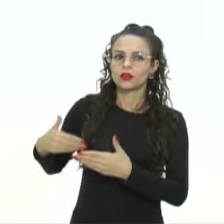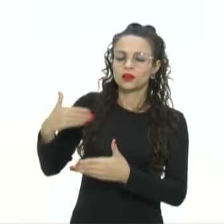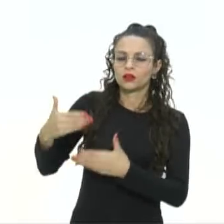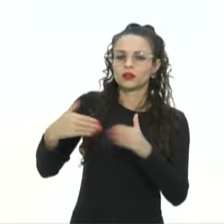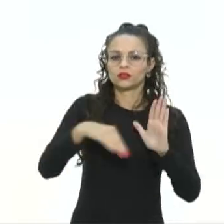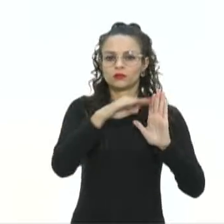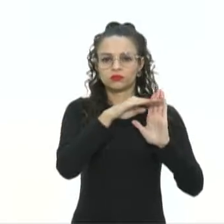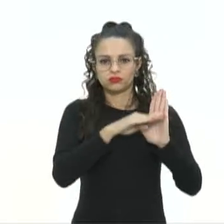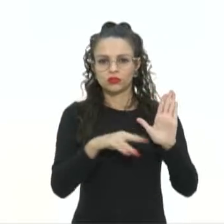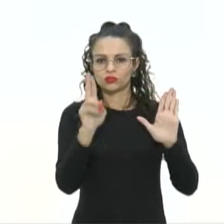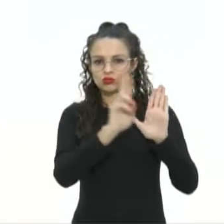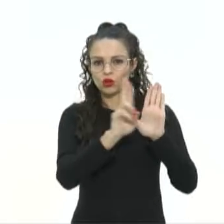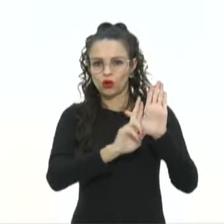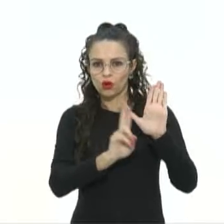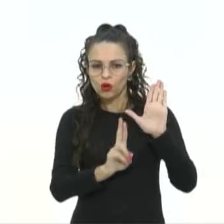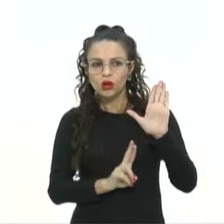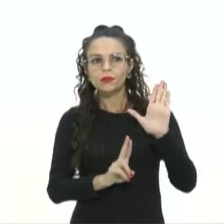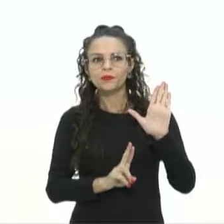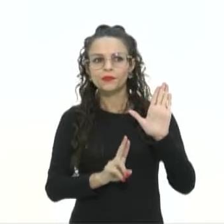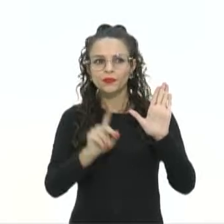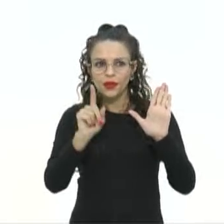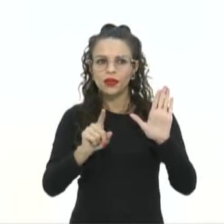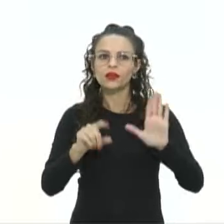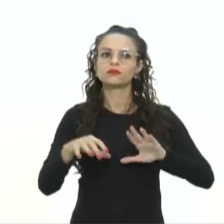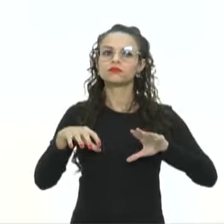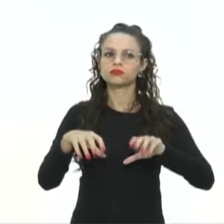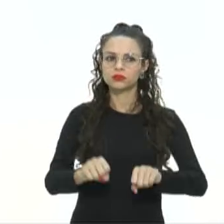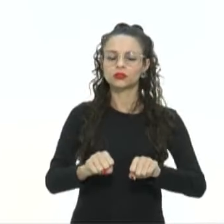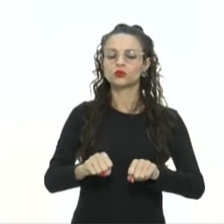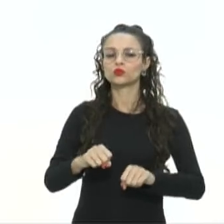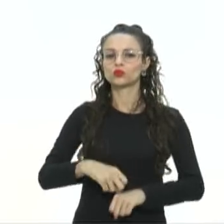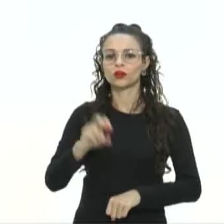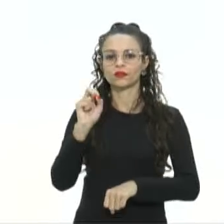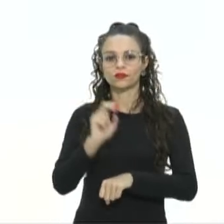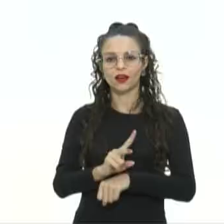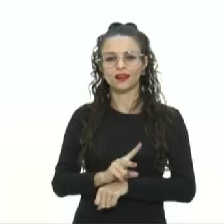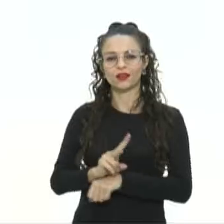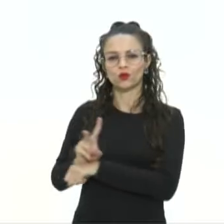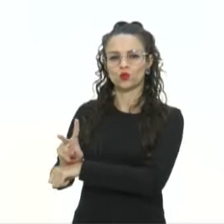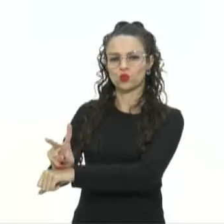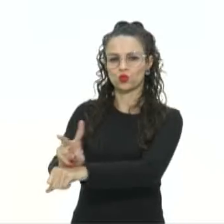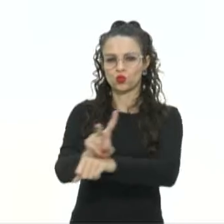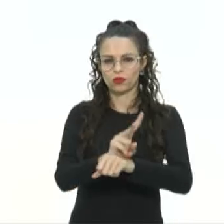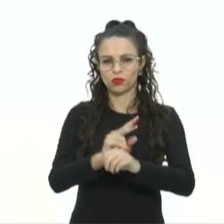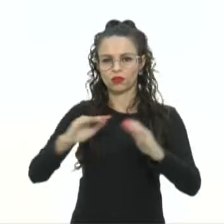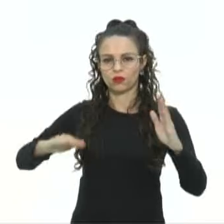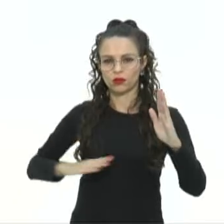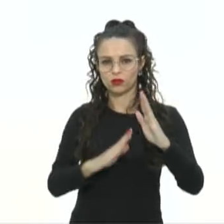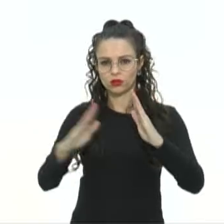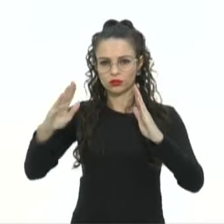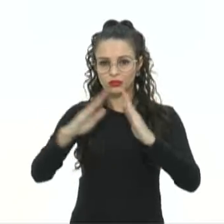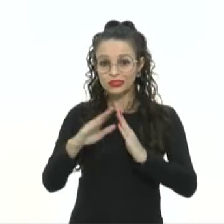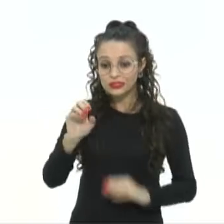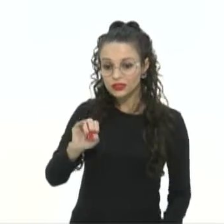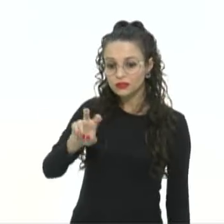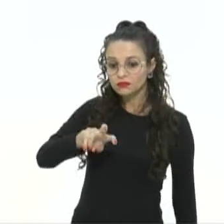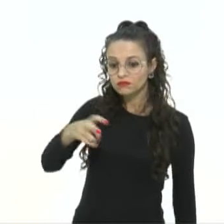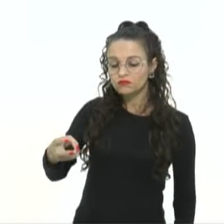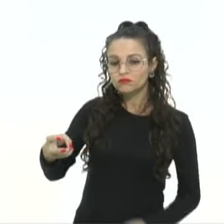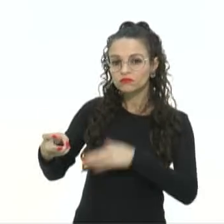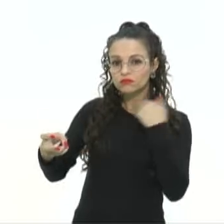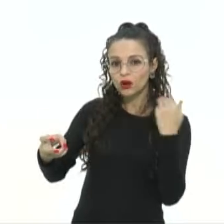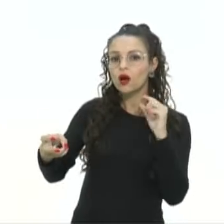seu nome na lista, serão chamados a ocupar o cargo de cuidadores do terreiro. E uma vez morto aquele que estiver no cargo,